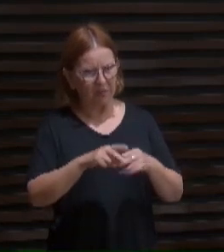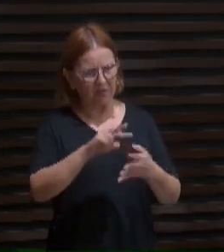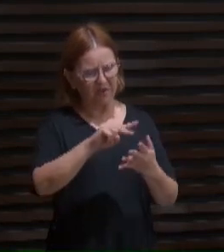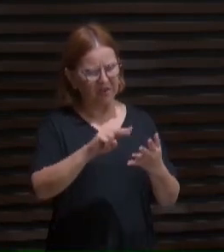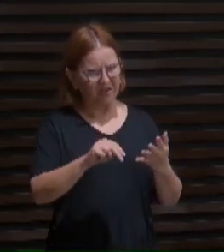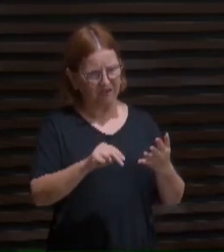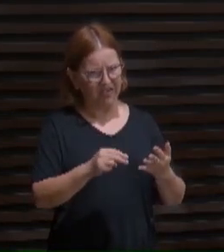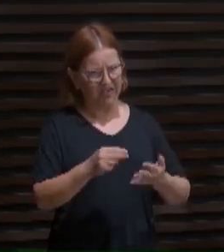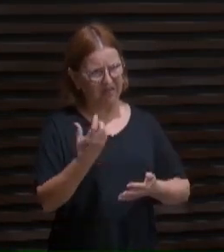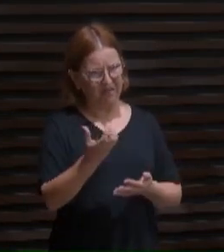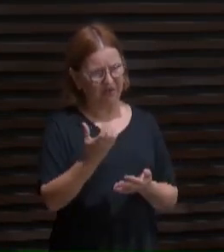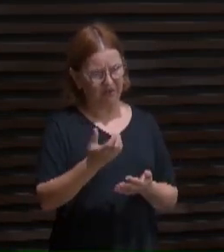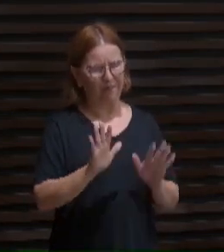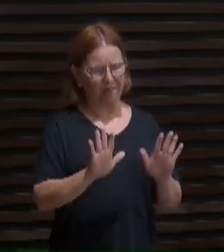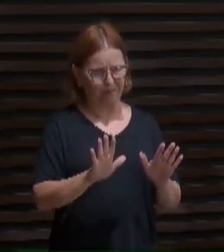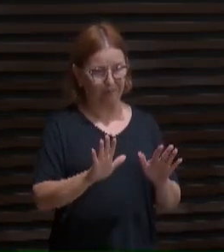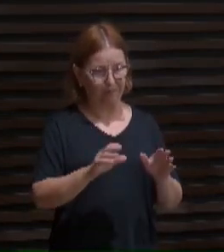que as mulheres me entendam.